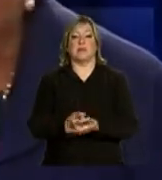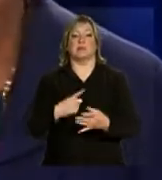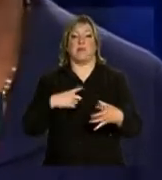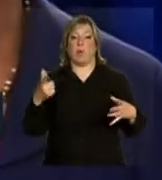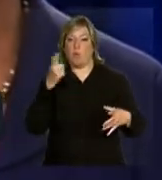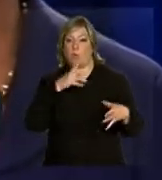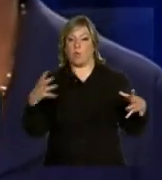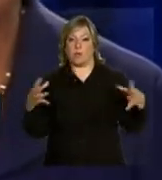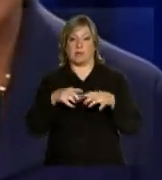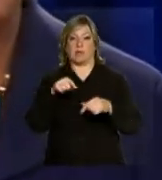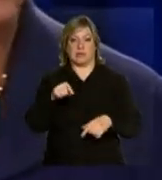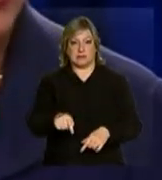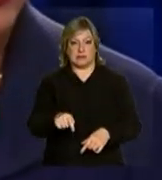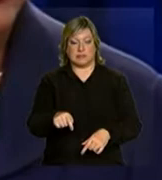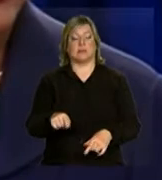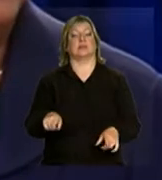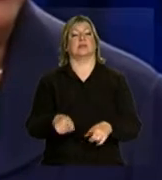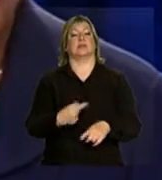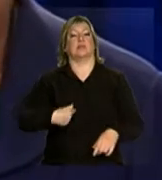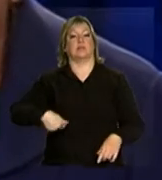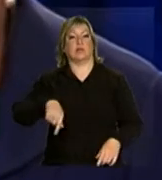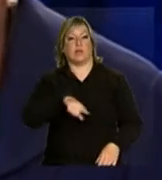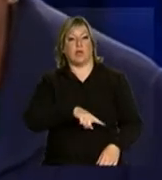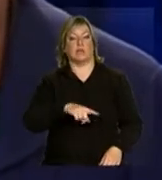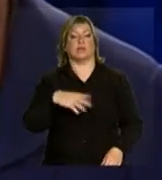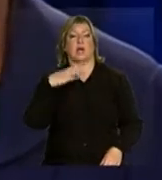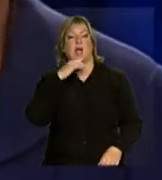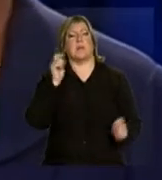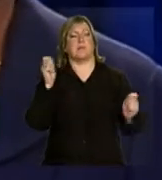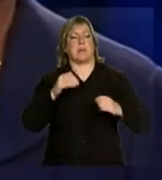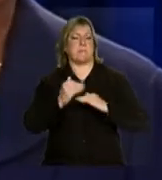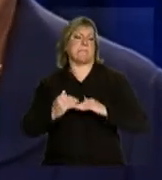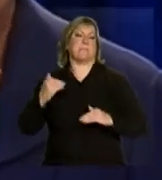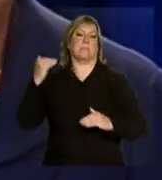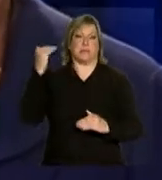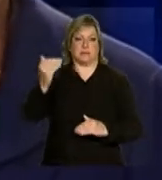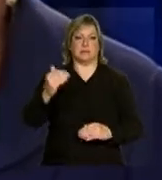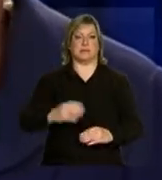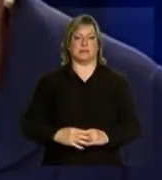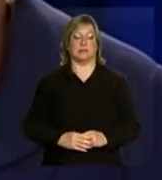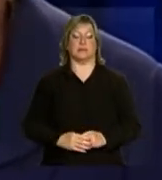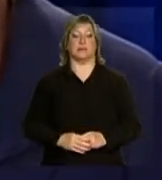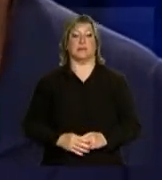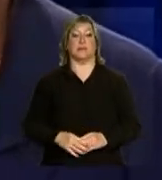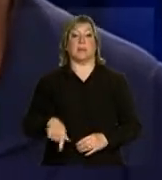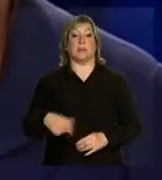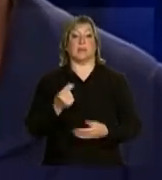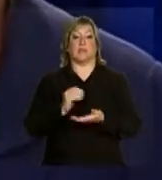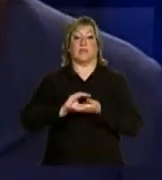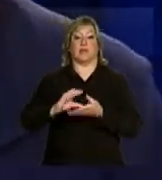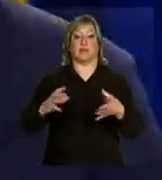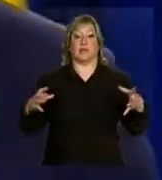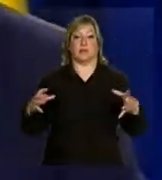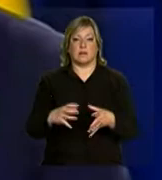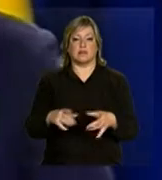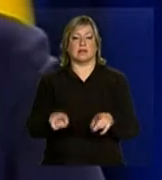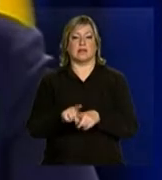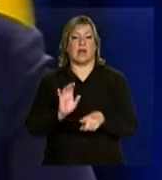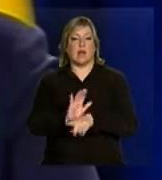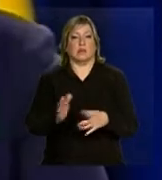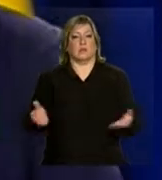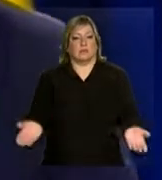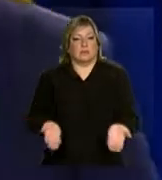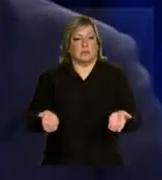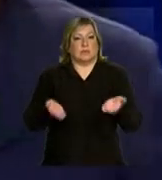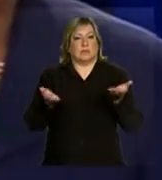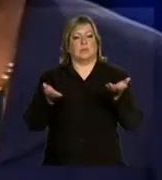nós consideramos aquém do nosso potencial, dos investimentos e estimular a